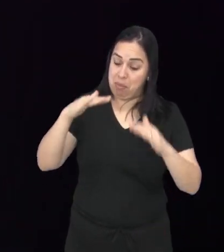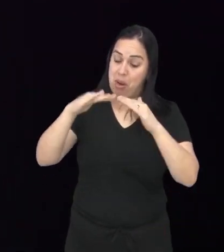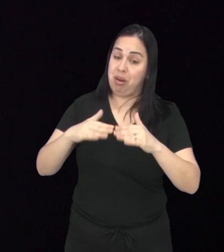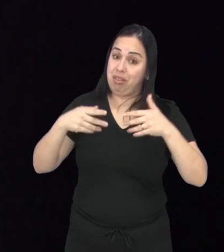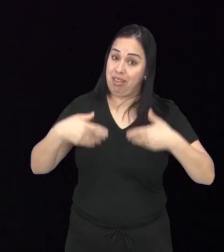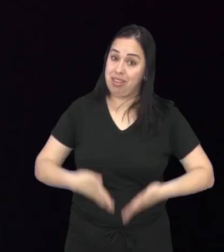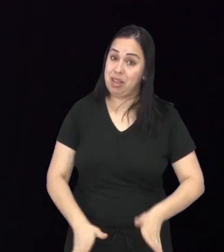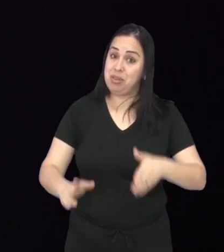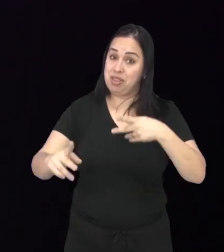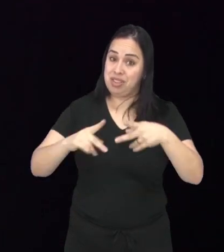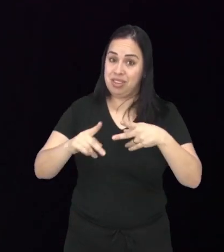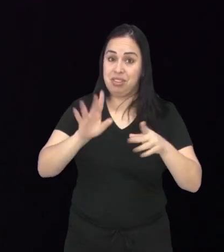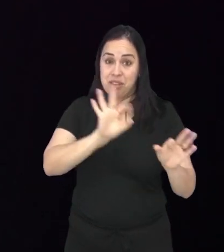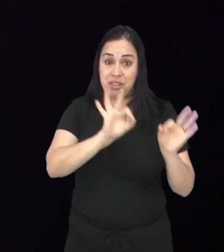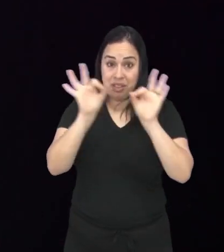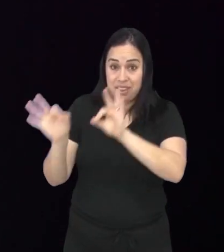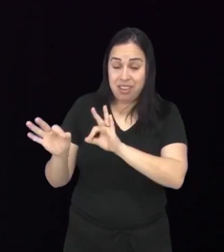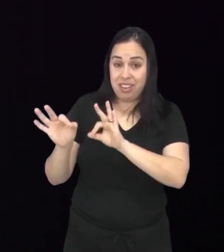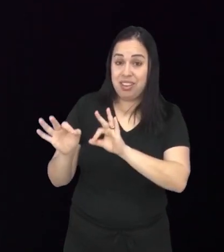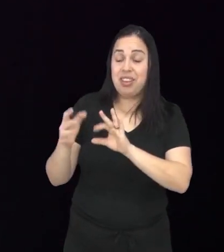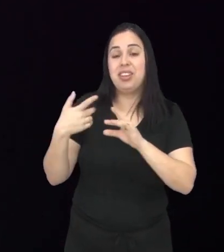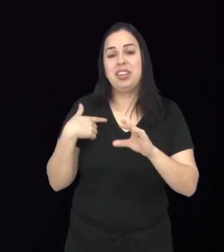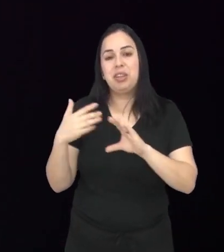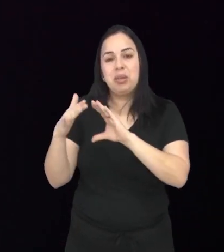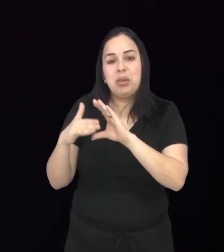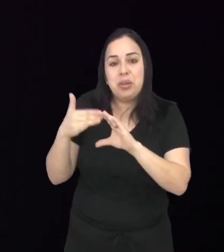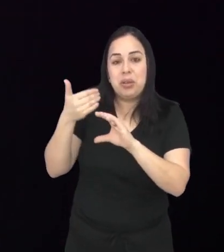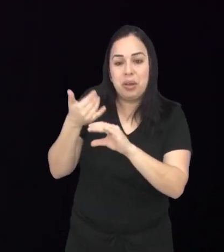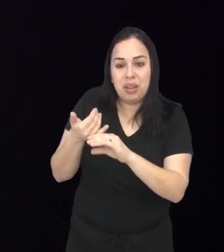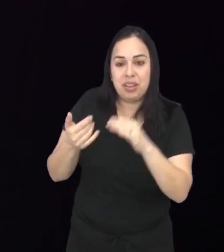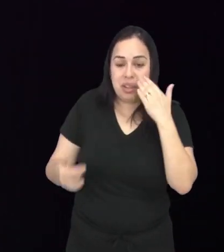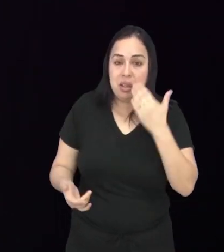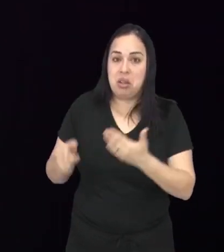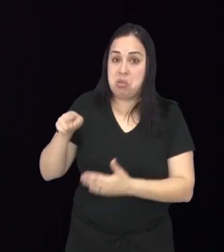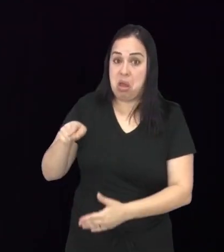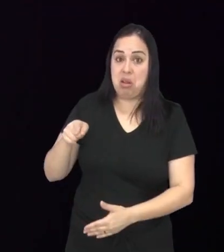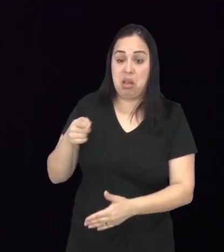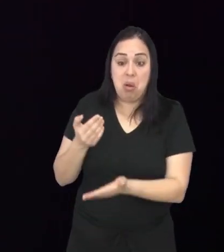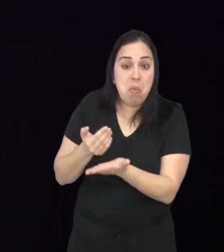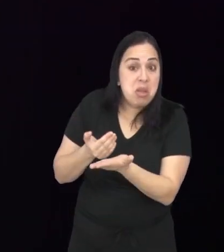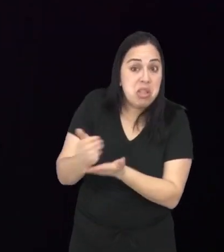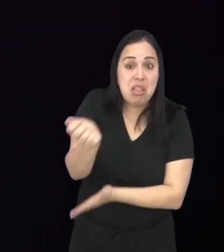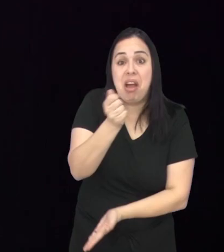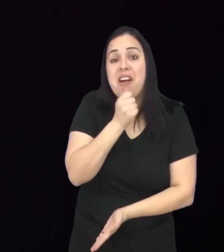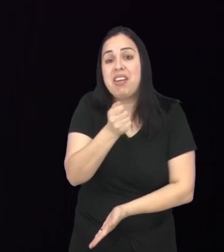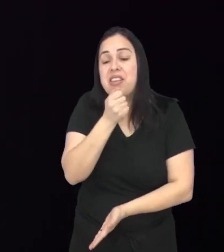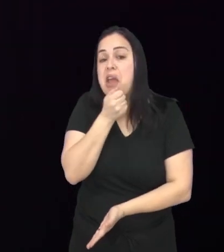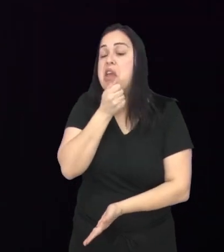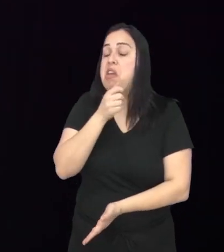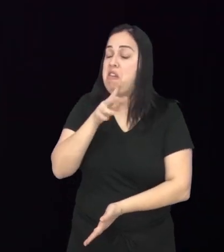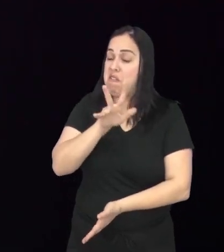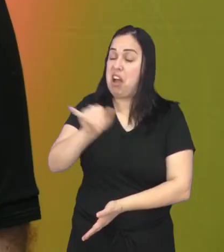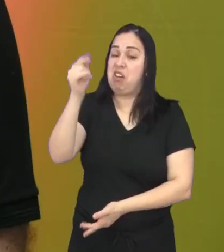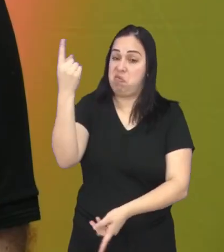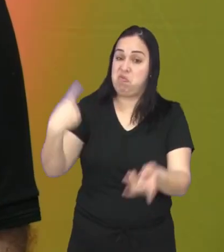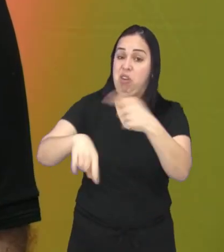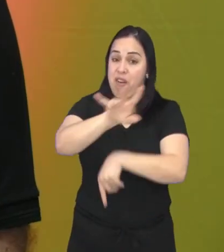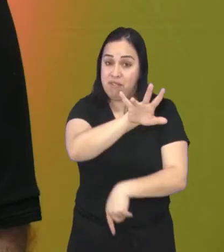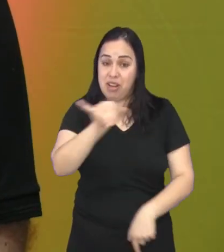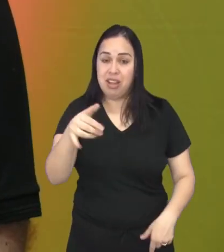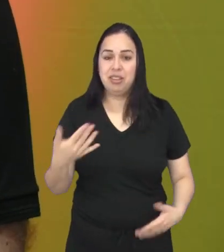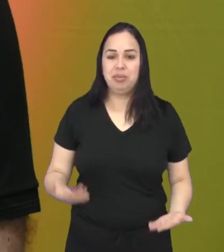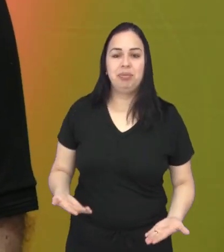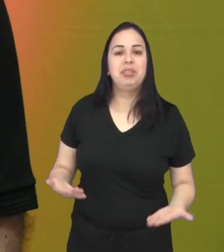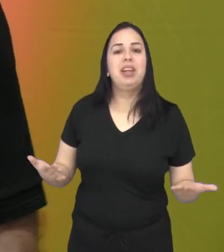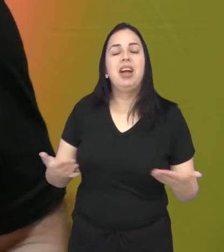José. Acompanhe o trabalho da Ana pelos links que a gente vai deixar aqui, porque a menina tá só começando e vai entregar muita coisa ainda. E